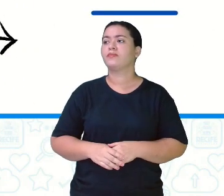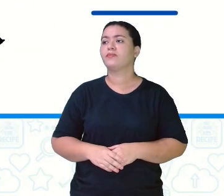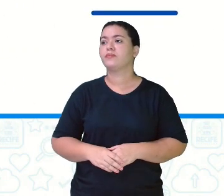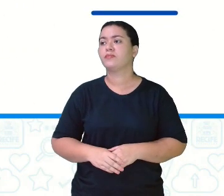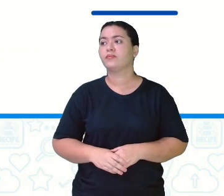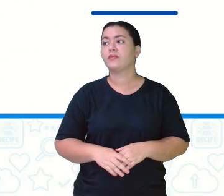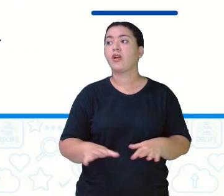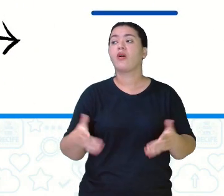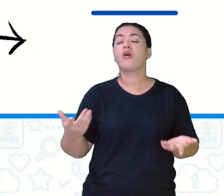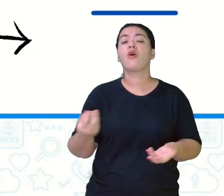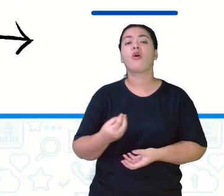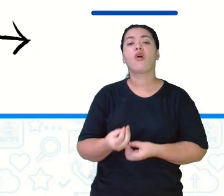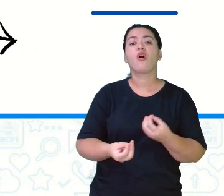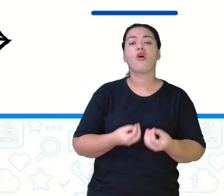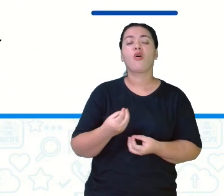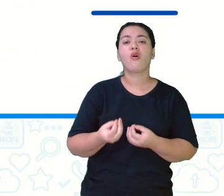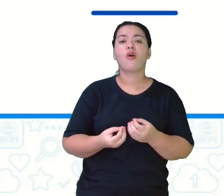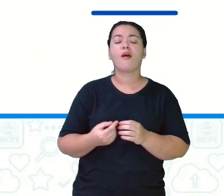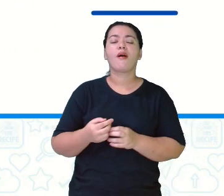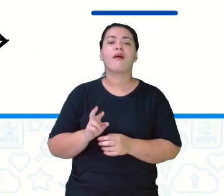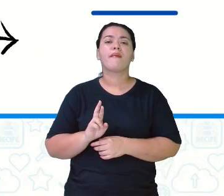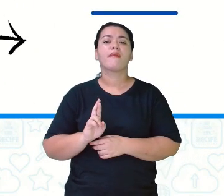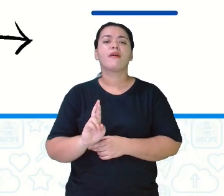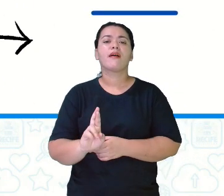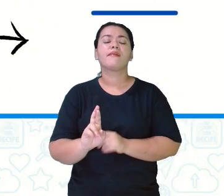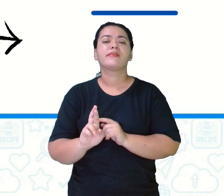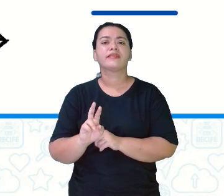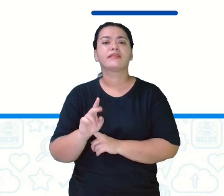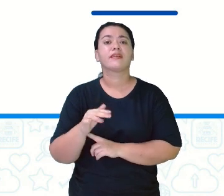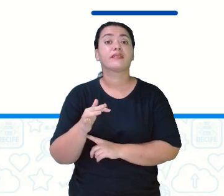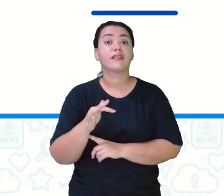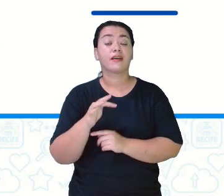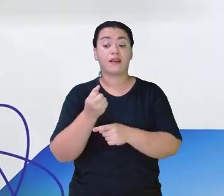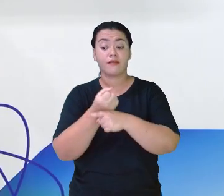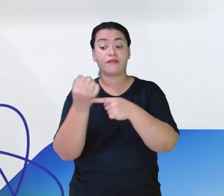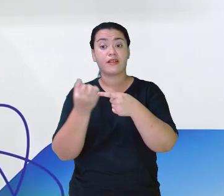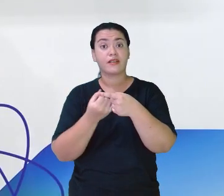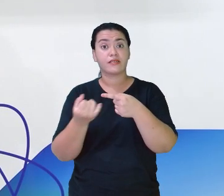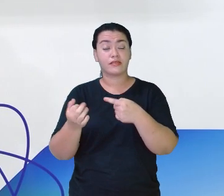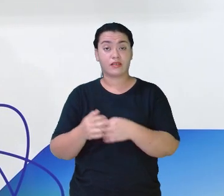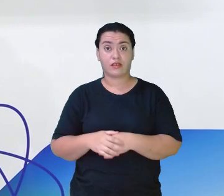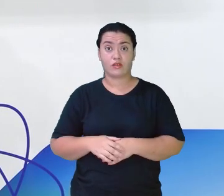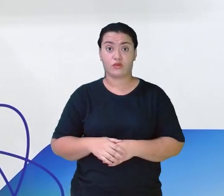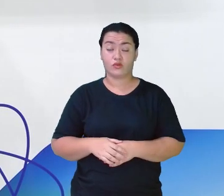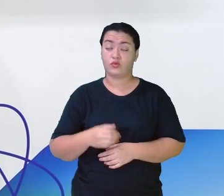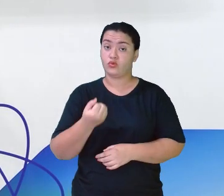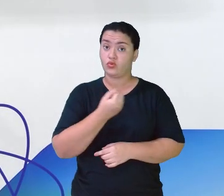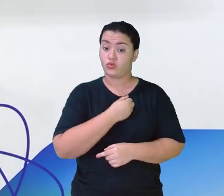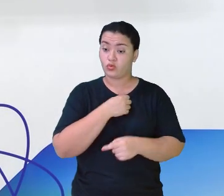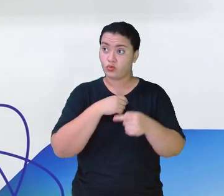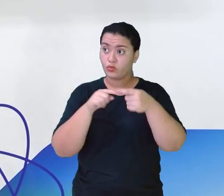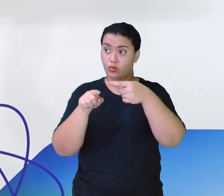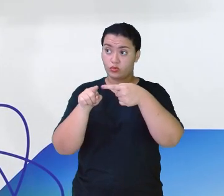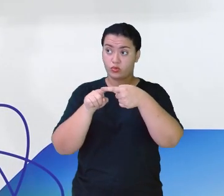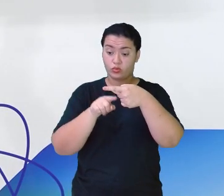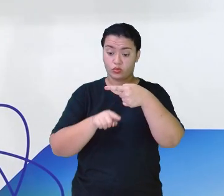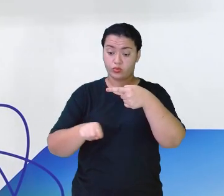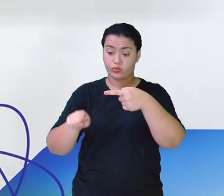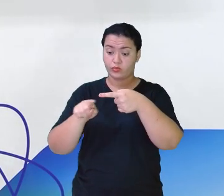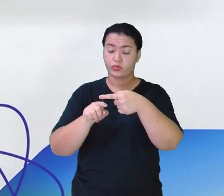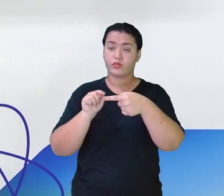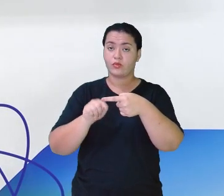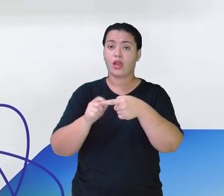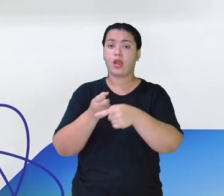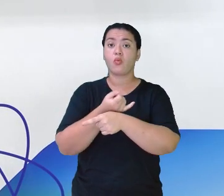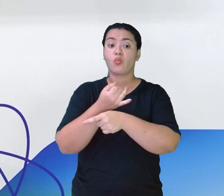lá. Como é que eu represento a fração? Presta atenção. O número que vai ficar embaixo está